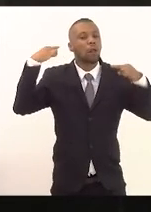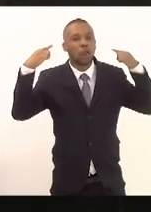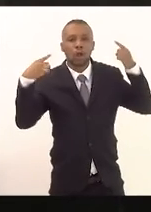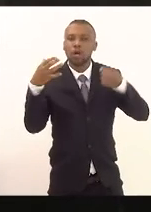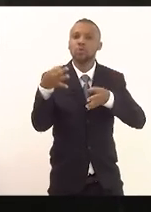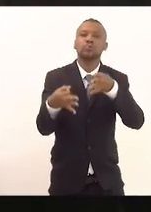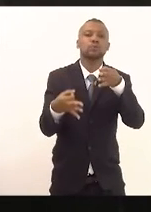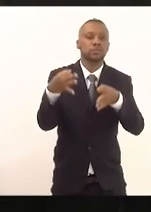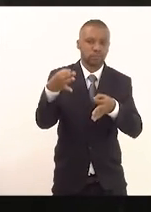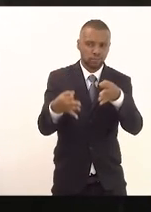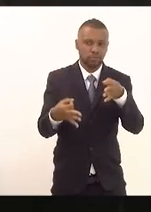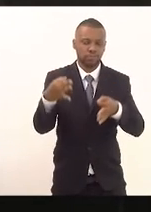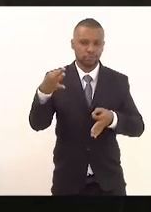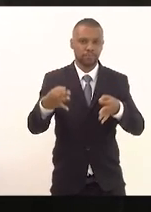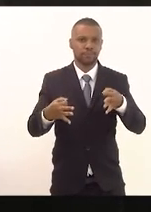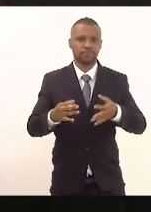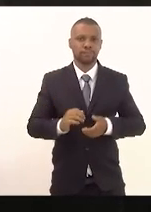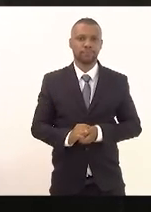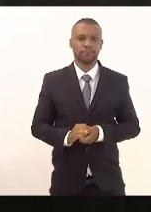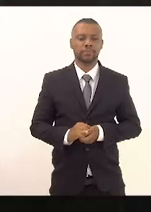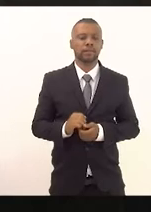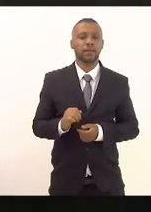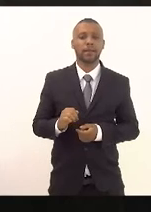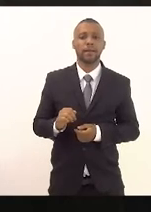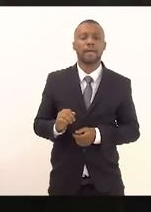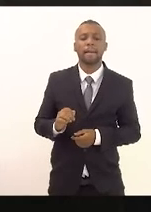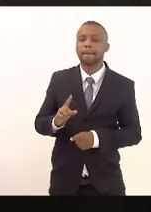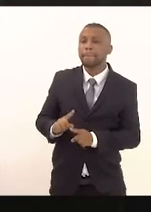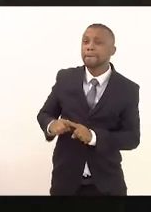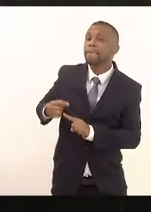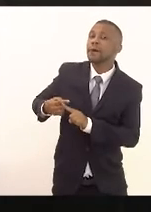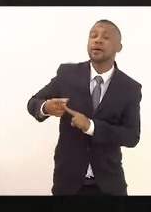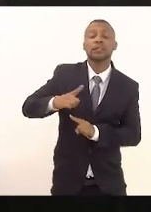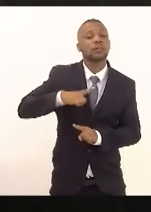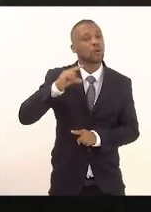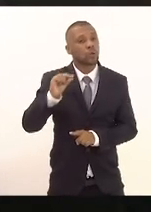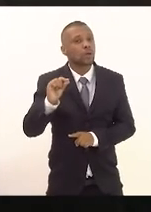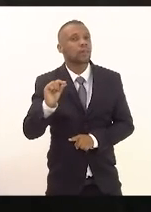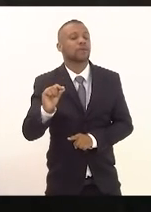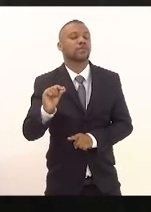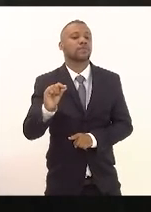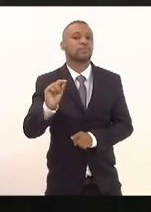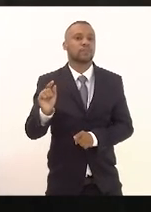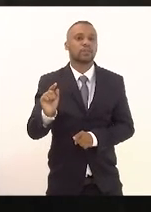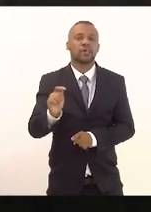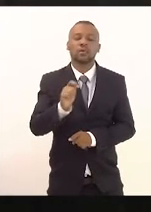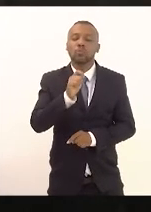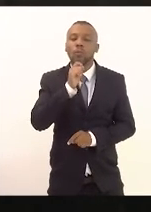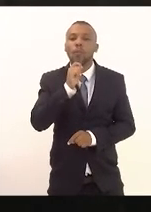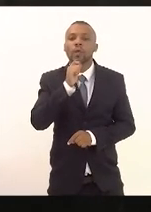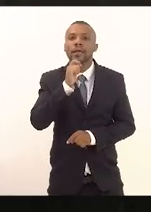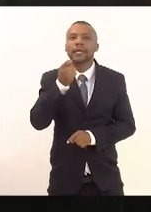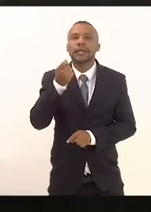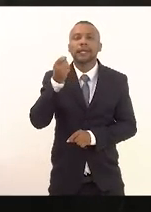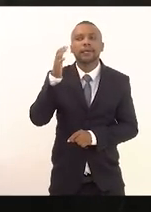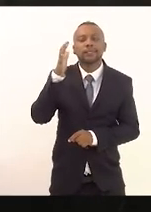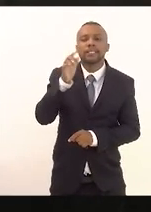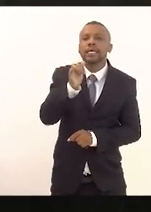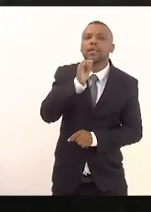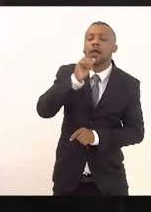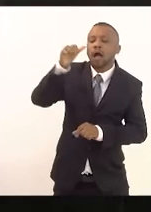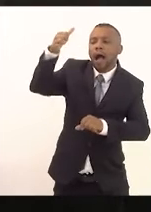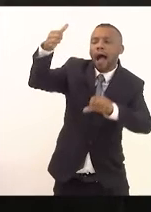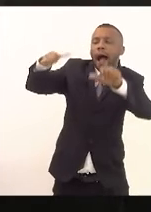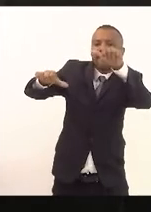E além disso me diz o que não tem estimativa do